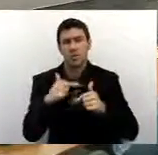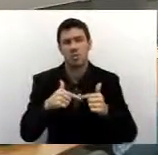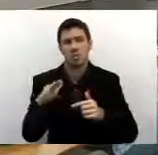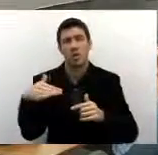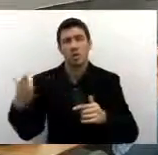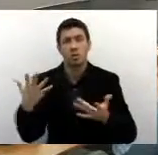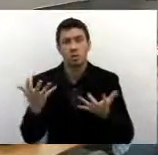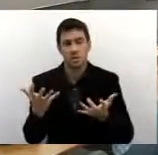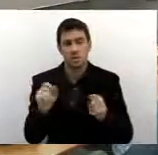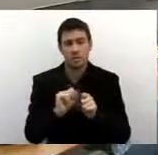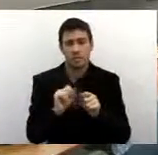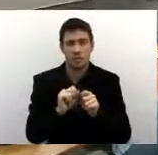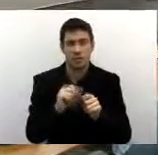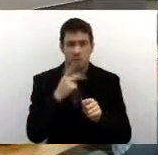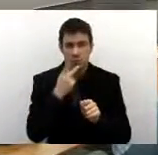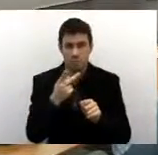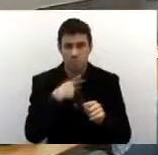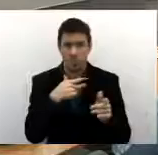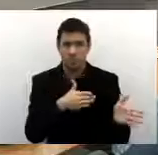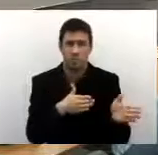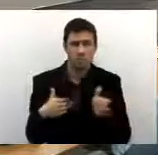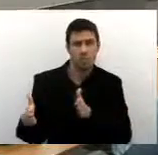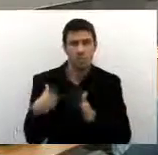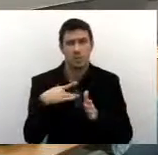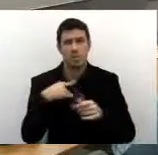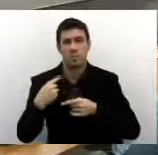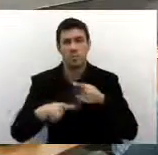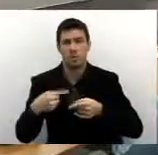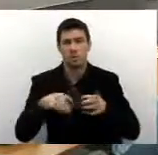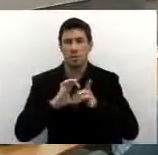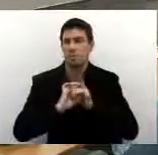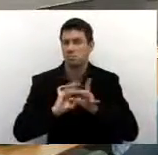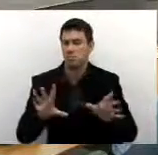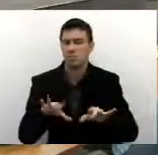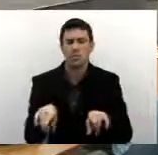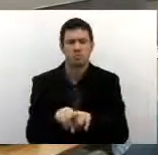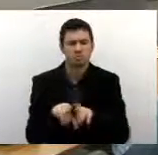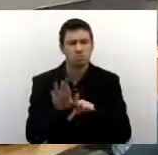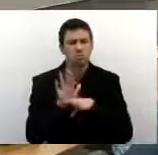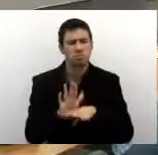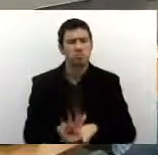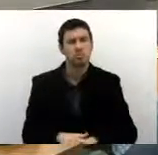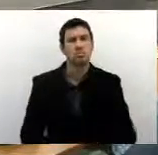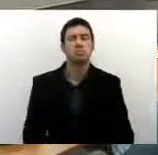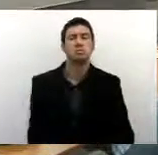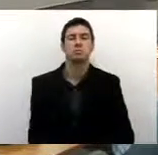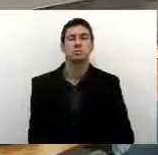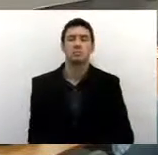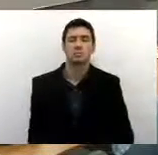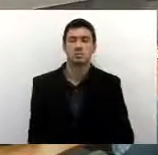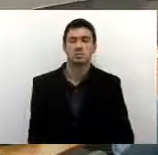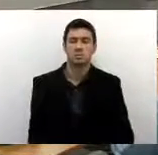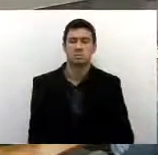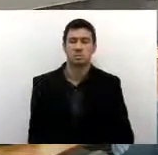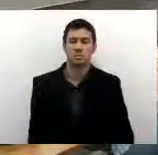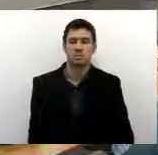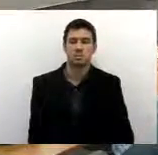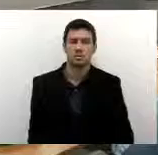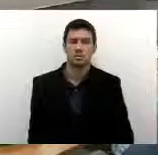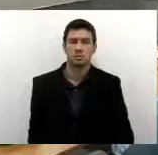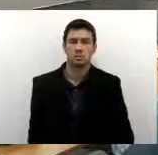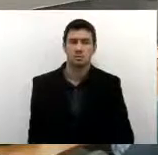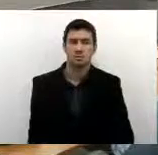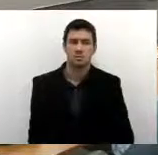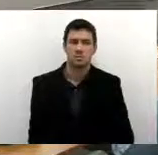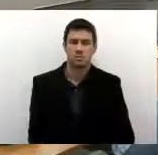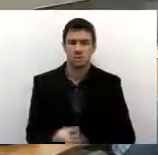tipo de movimentação política, esse vereador também está disposto a ajudar. Pela ordem, só para concluir minha questão de ordem, tá? Estou com